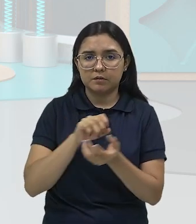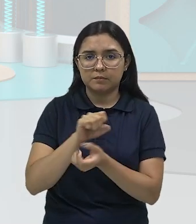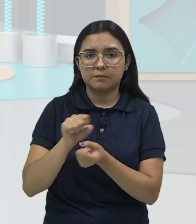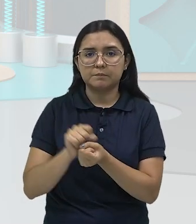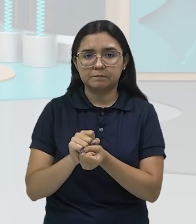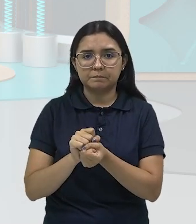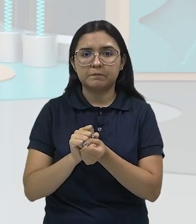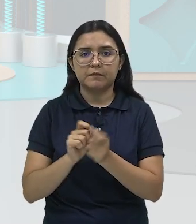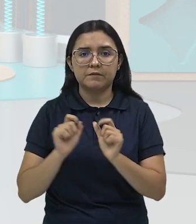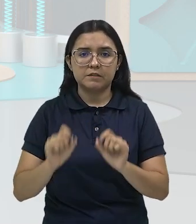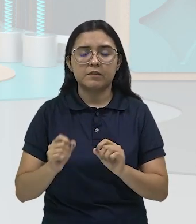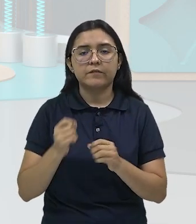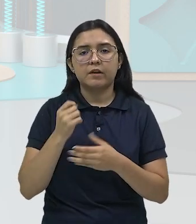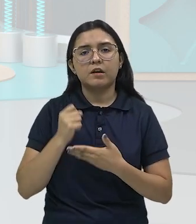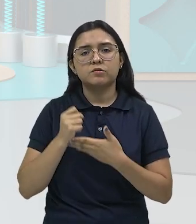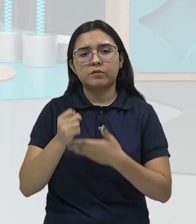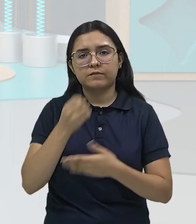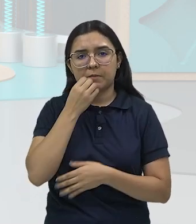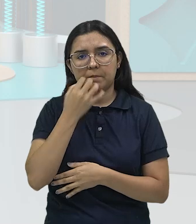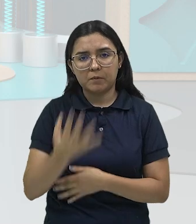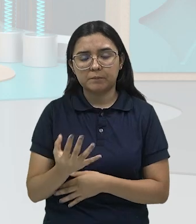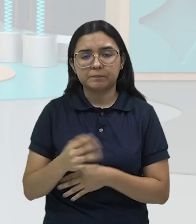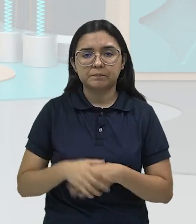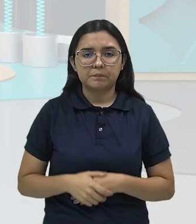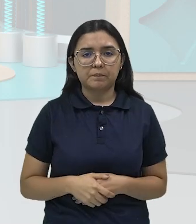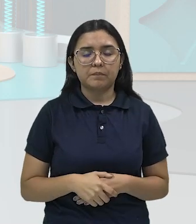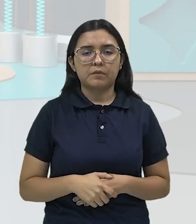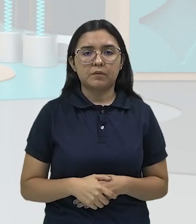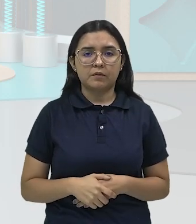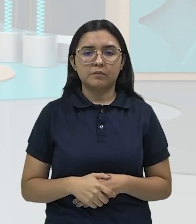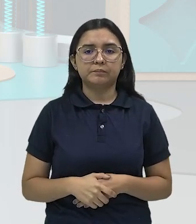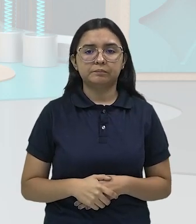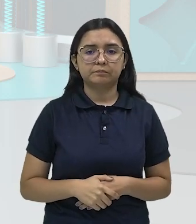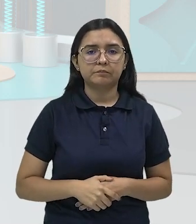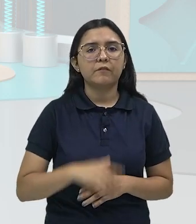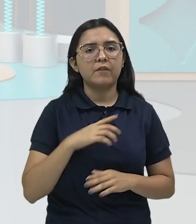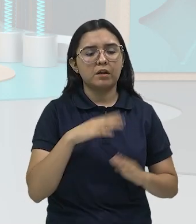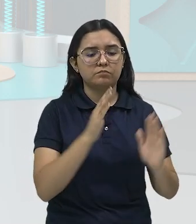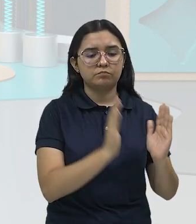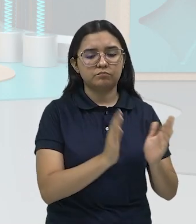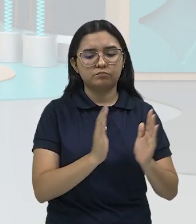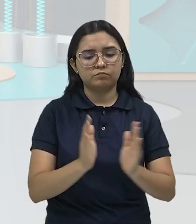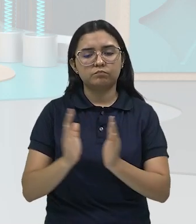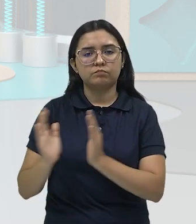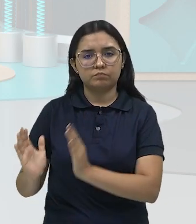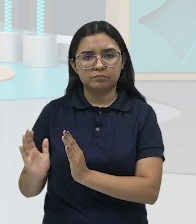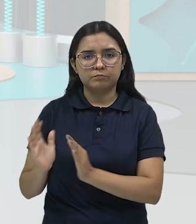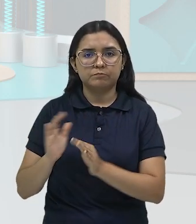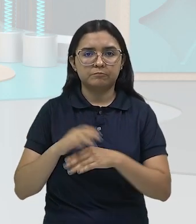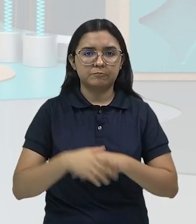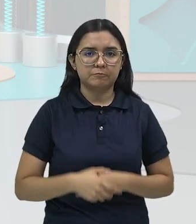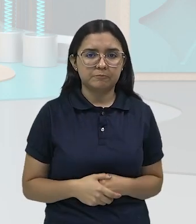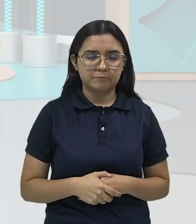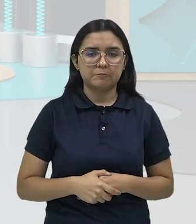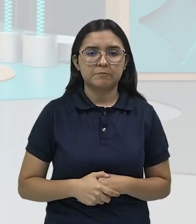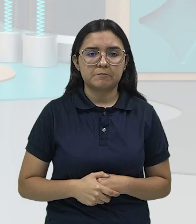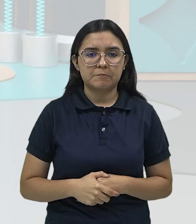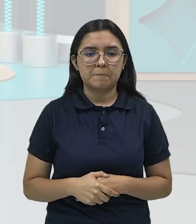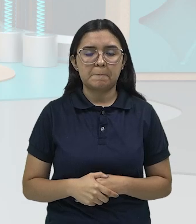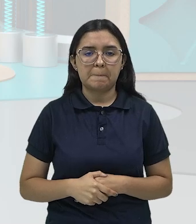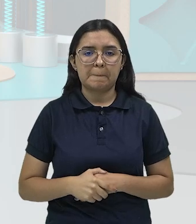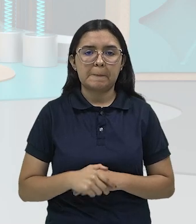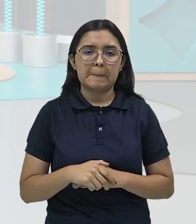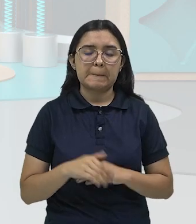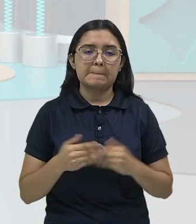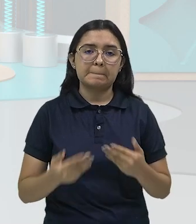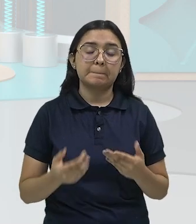sustentabilidade será eficiente. O que você pode fazer para garantir sustentabilidade? Seguir uma lógica. Seguir uma sequência temporal específica